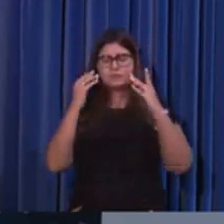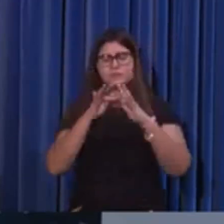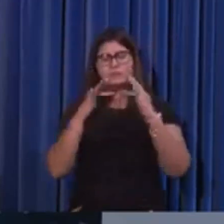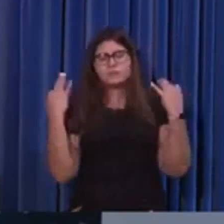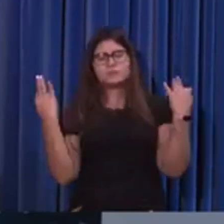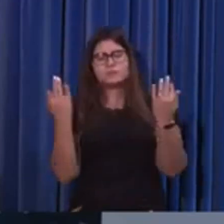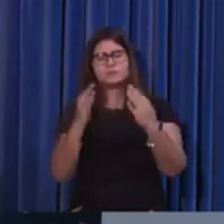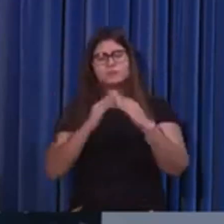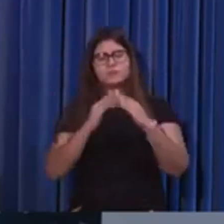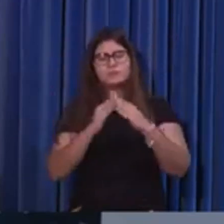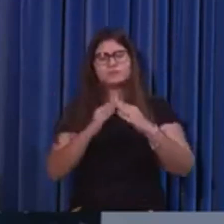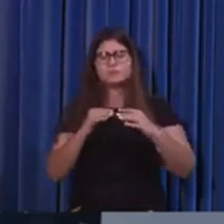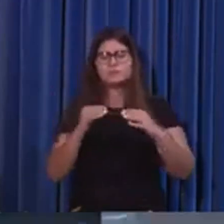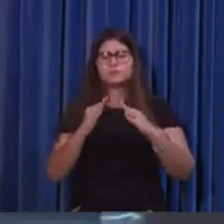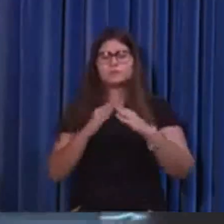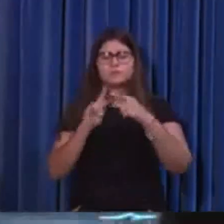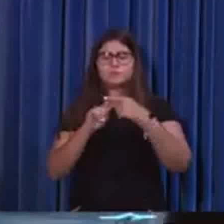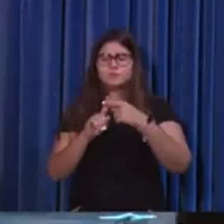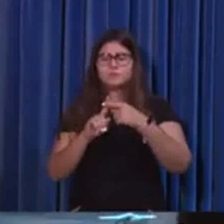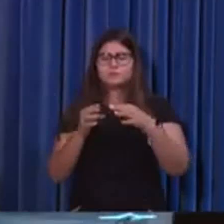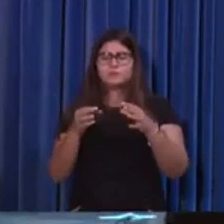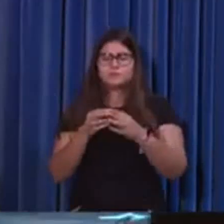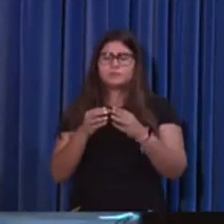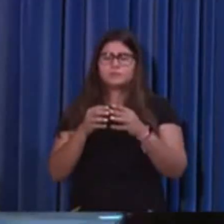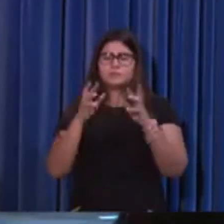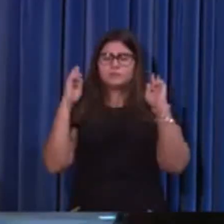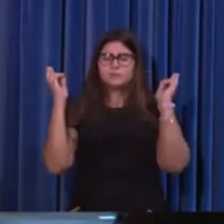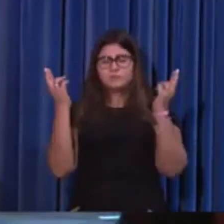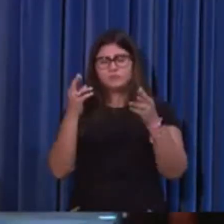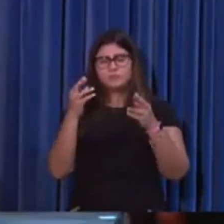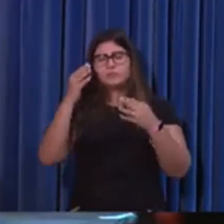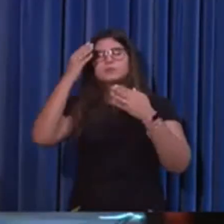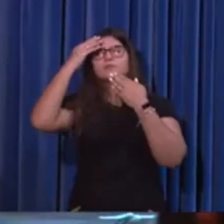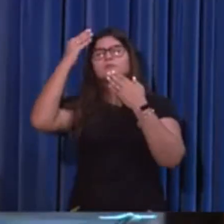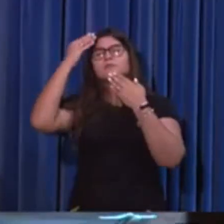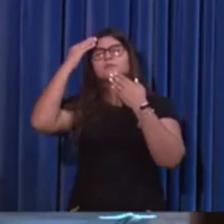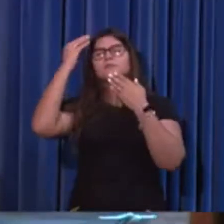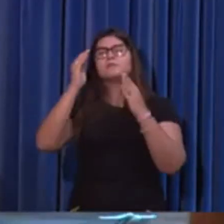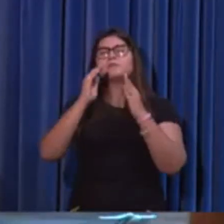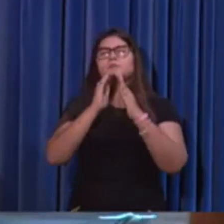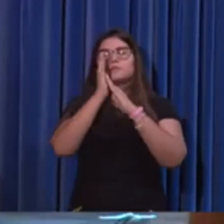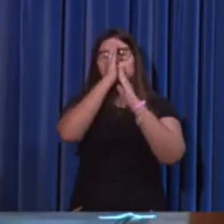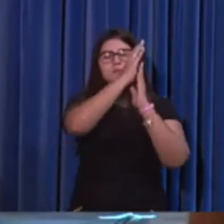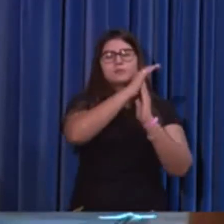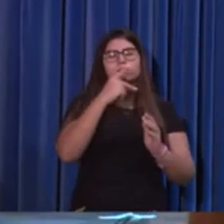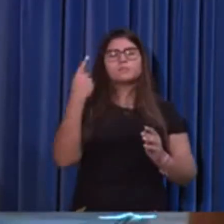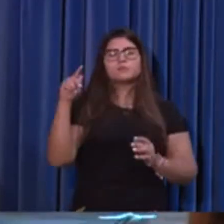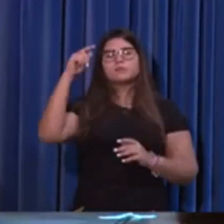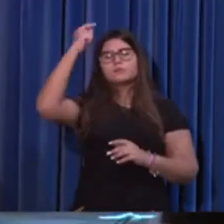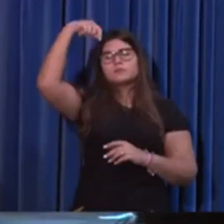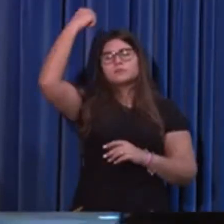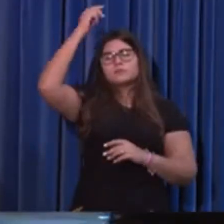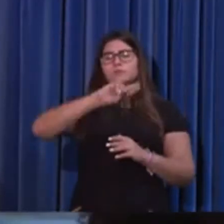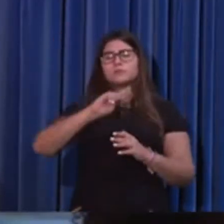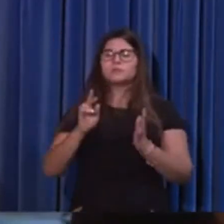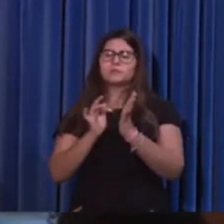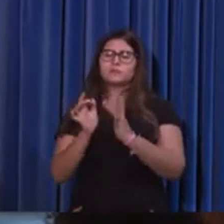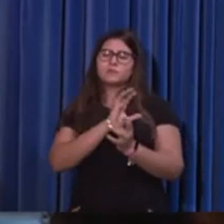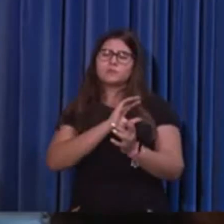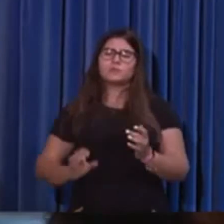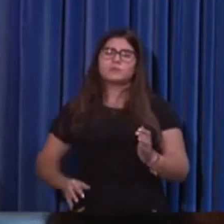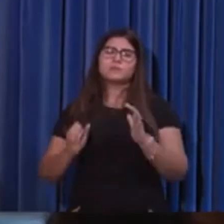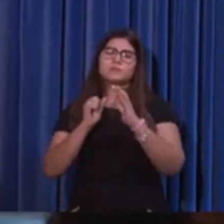tua igreja que se reúne aqui. Nós te agradecemos, louvamos o teu santo nome. Em nome de Jesus Cristo é que oramos.